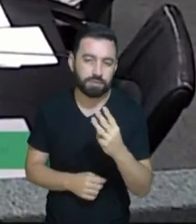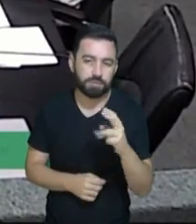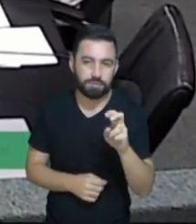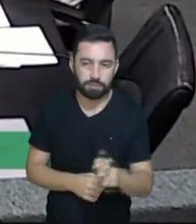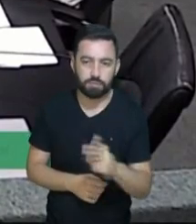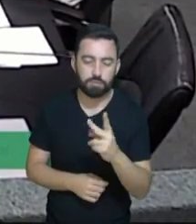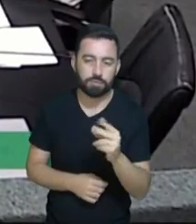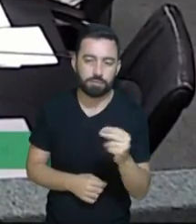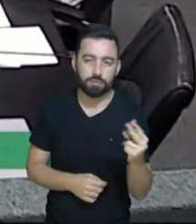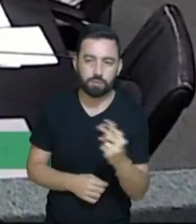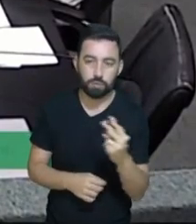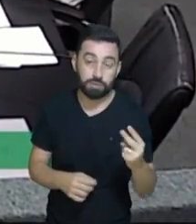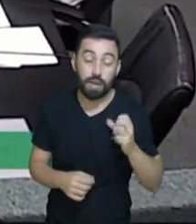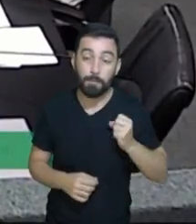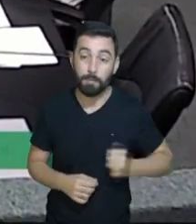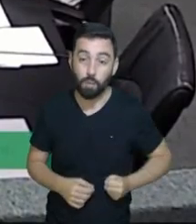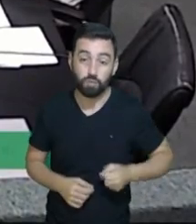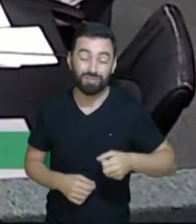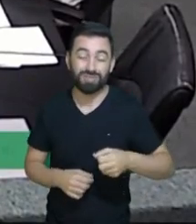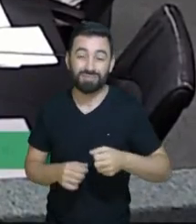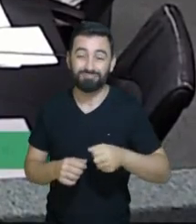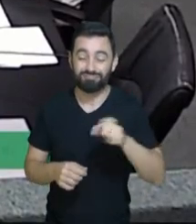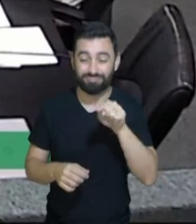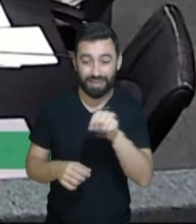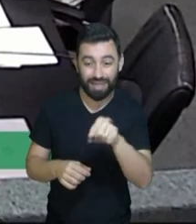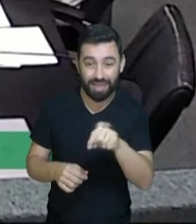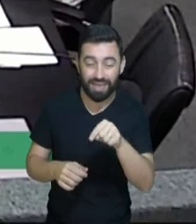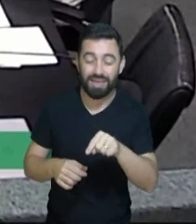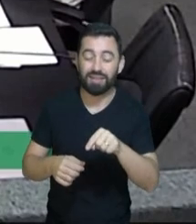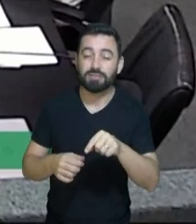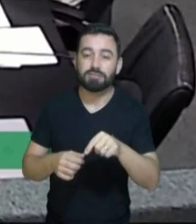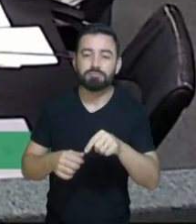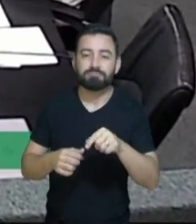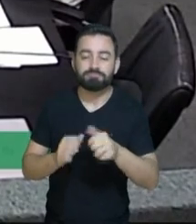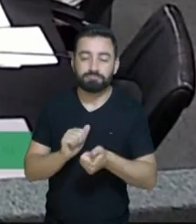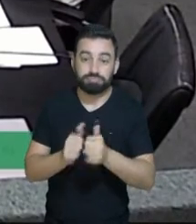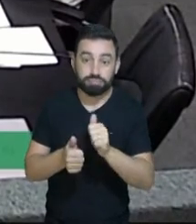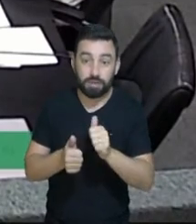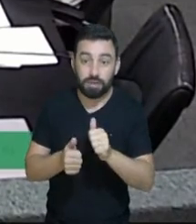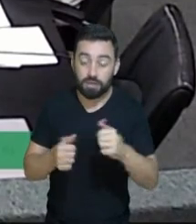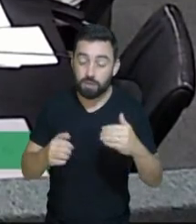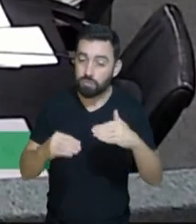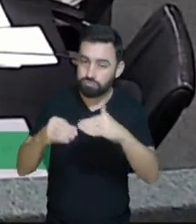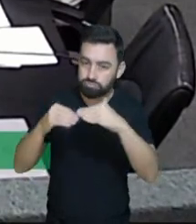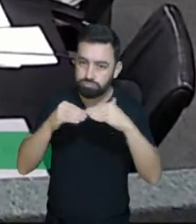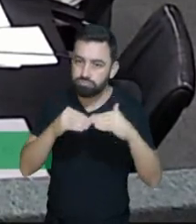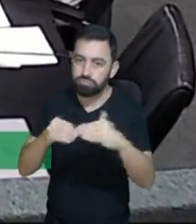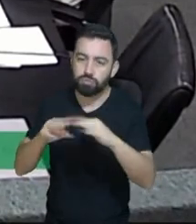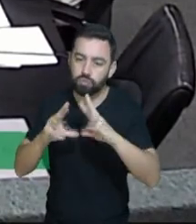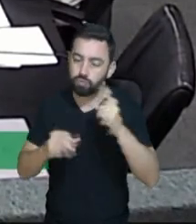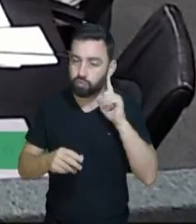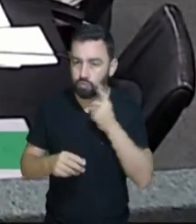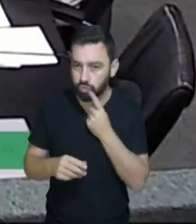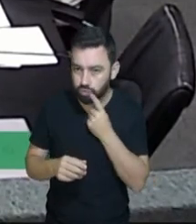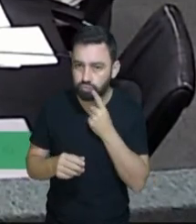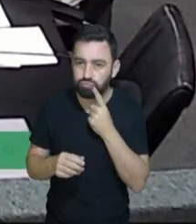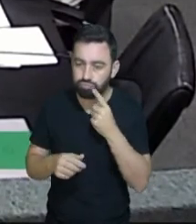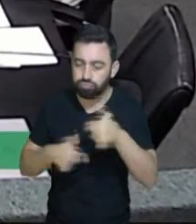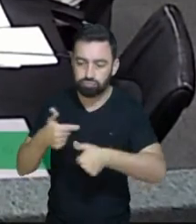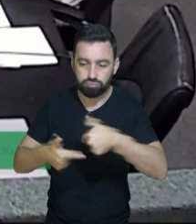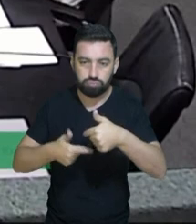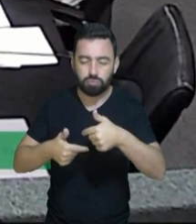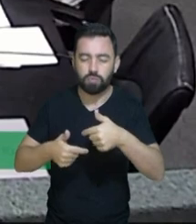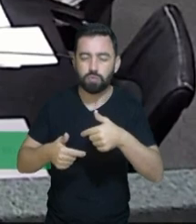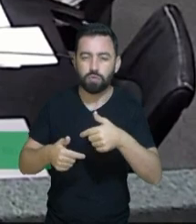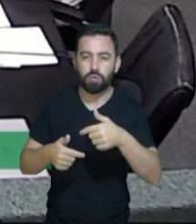22 que institui a bolsa atleta de Santa Catarina para equiparar o surdo atleta aos beneficiários projeto sobre